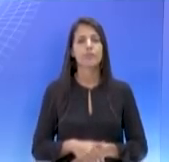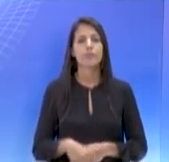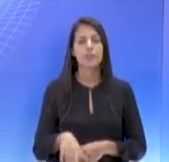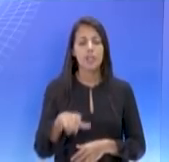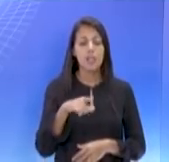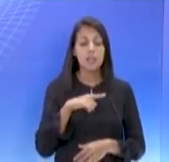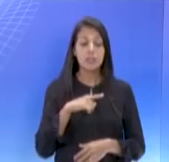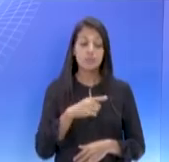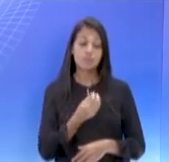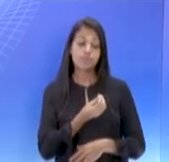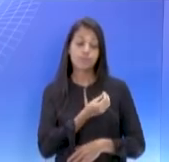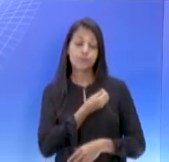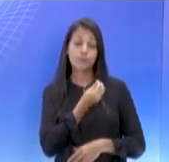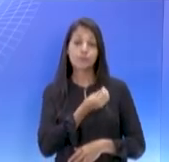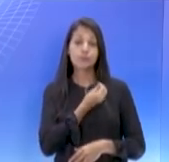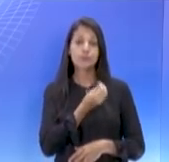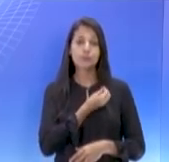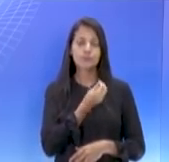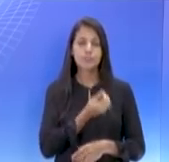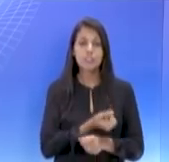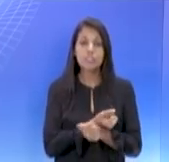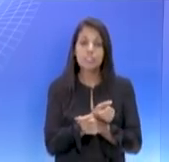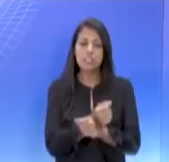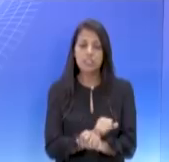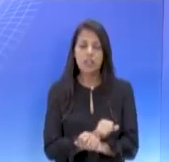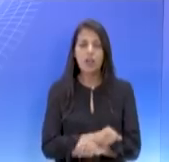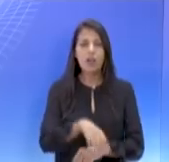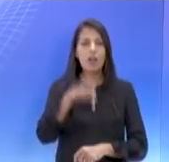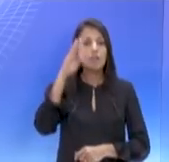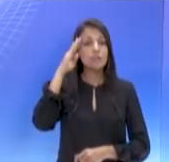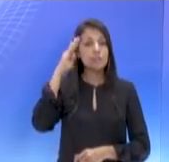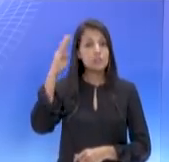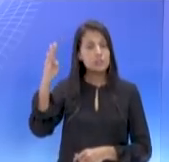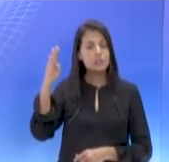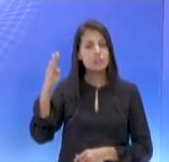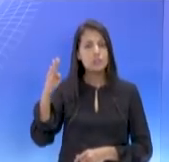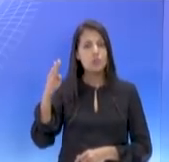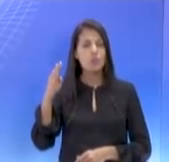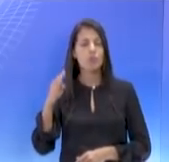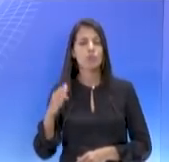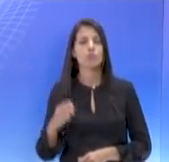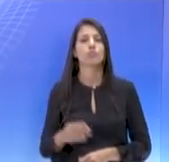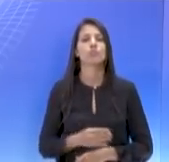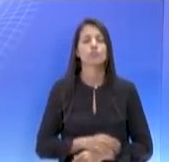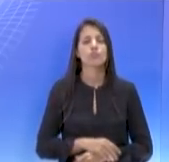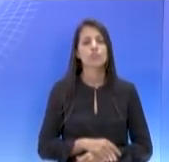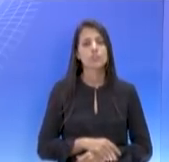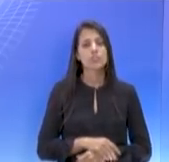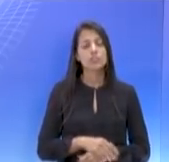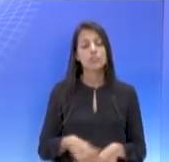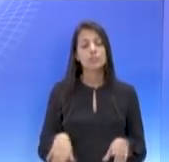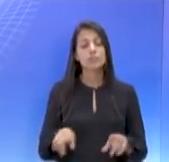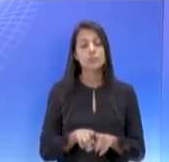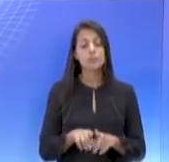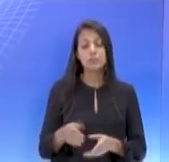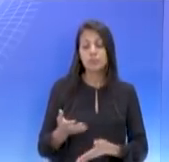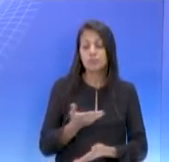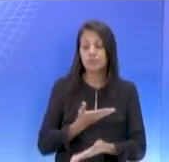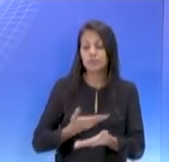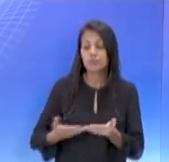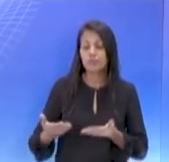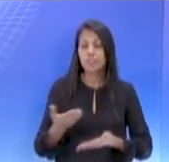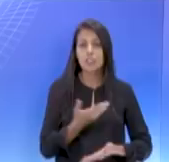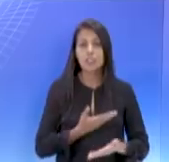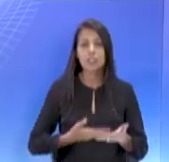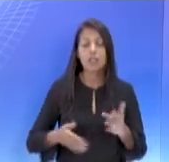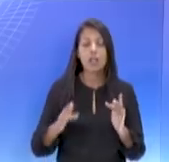última aí, letra E. Distinção étnica entre senhores e escravos, demarcando a convivência entre estratos sociais como